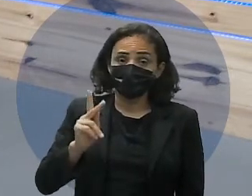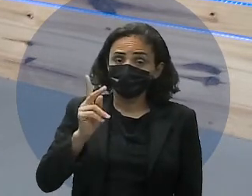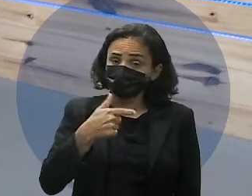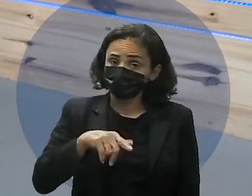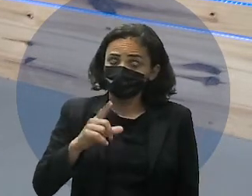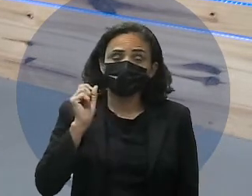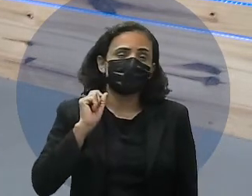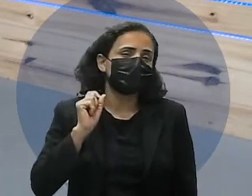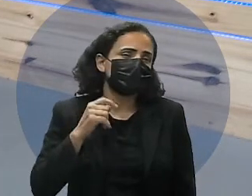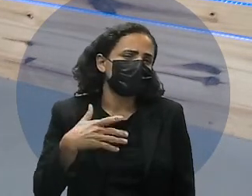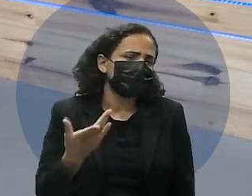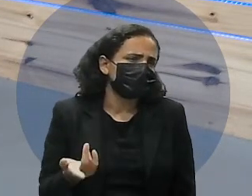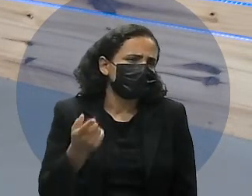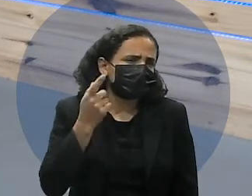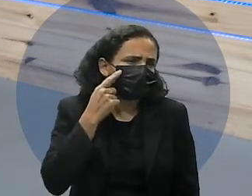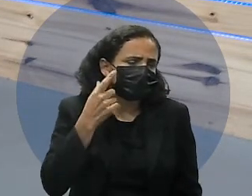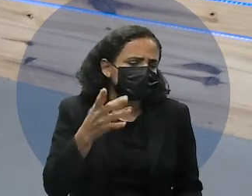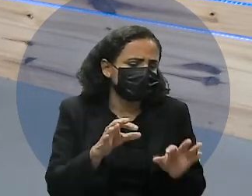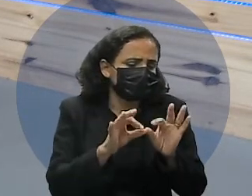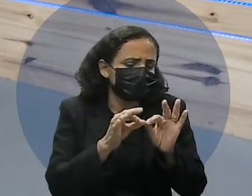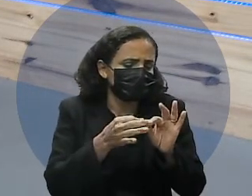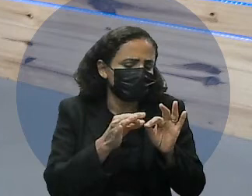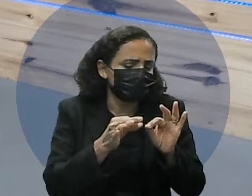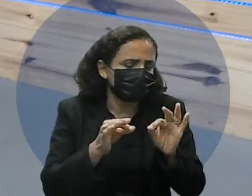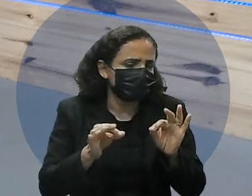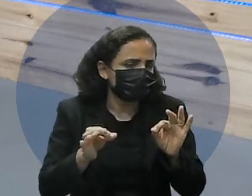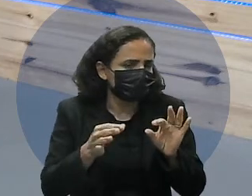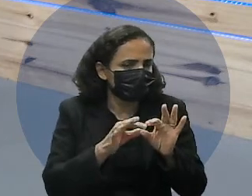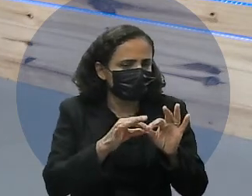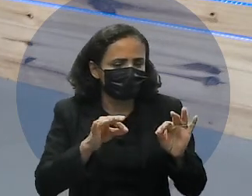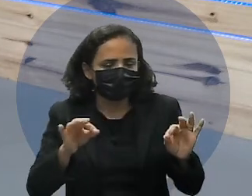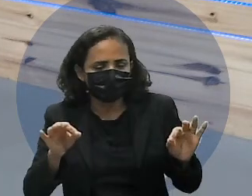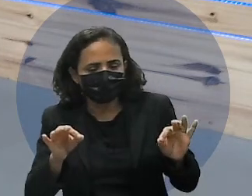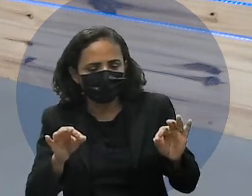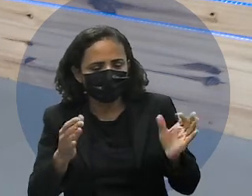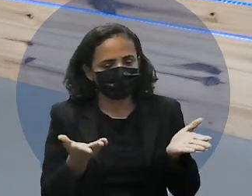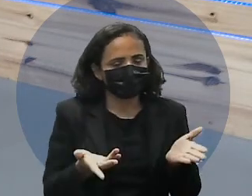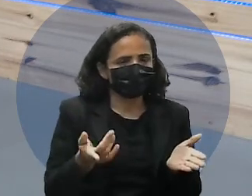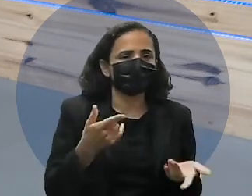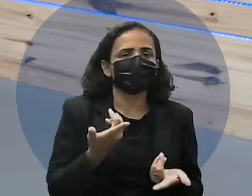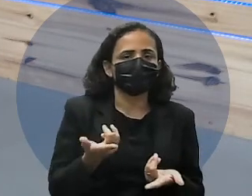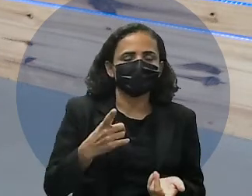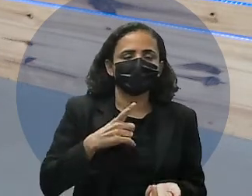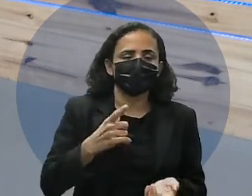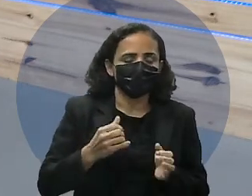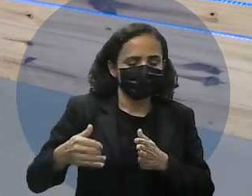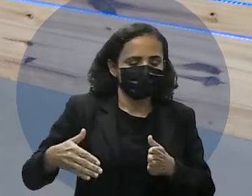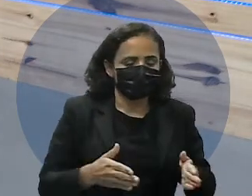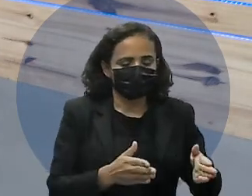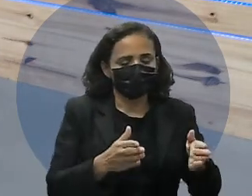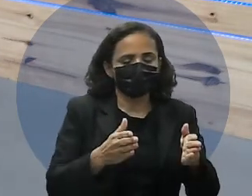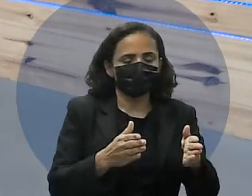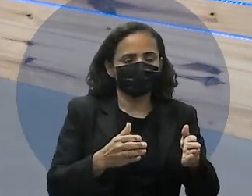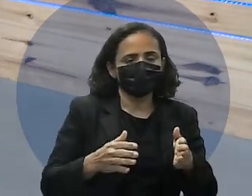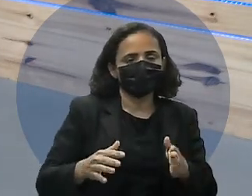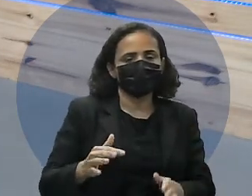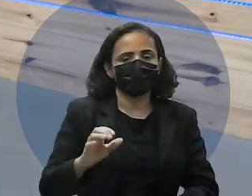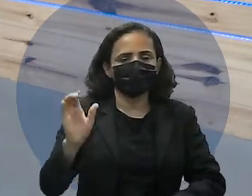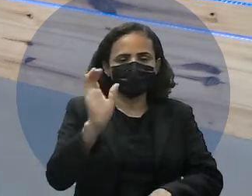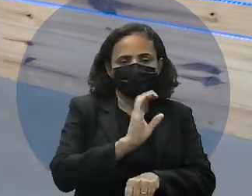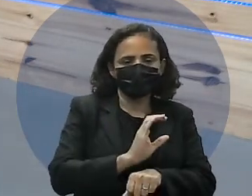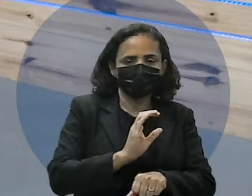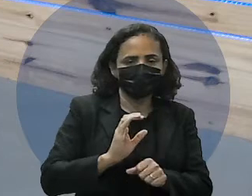qual é a distância da rodovia federal. Ou seja, quantos quilômetros